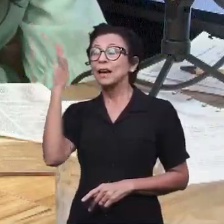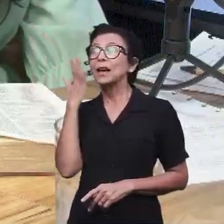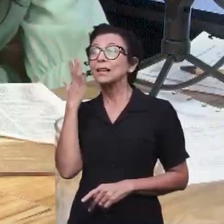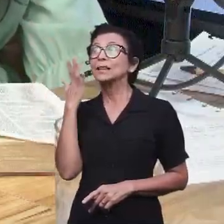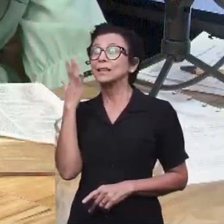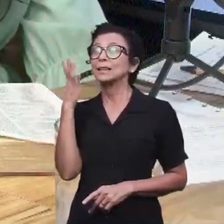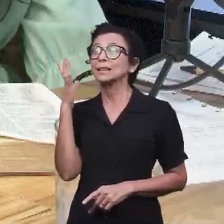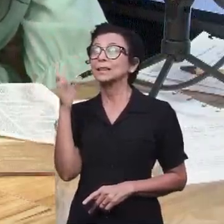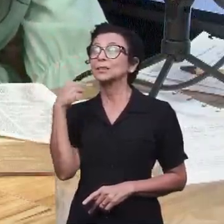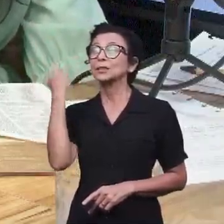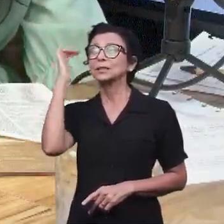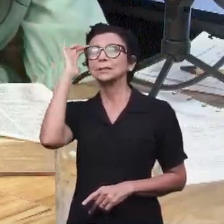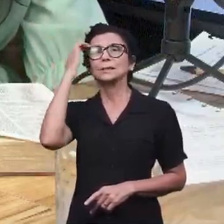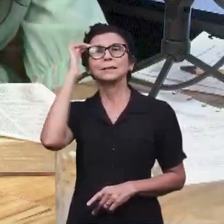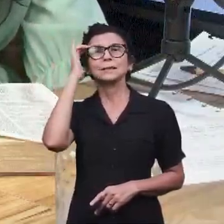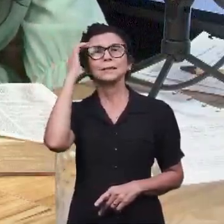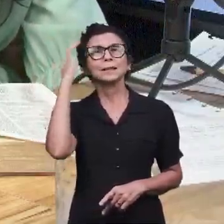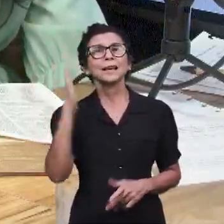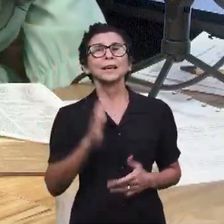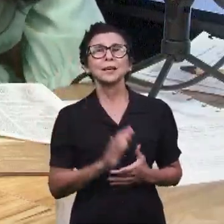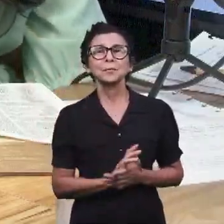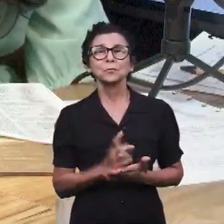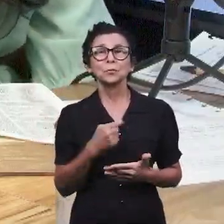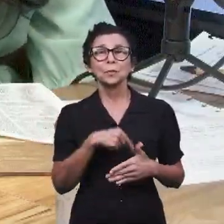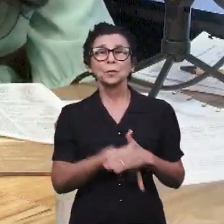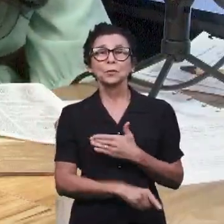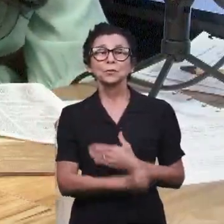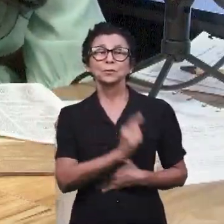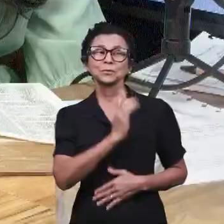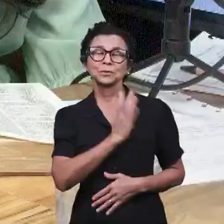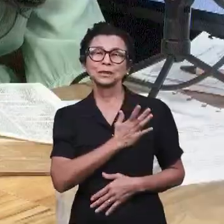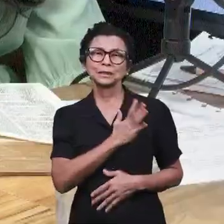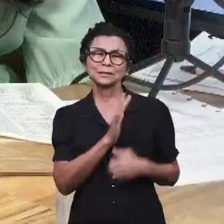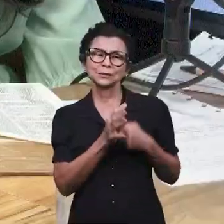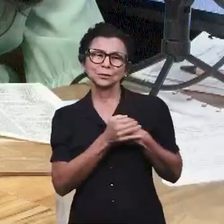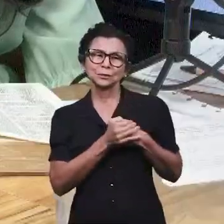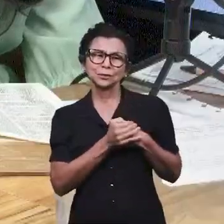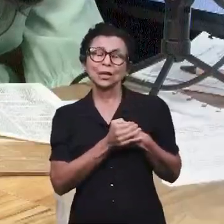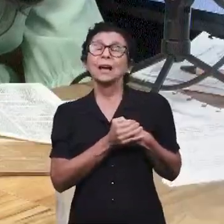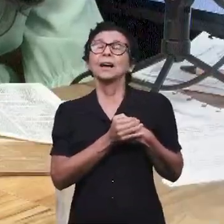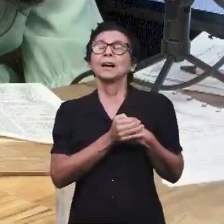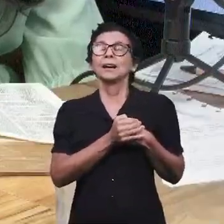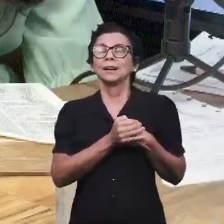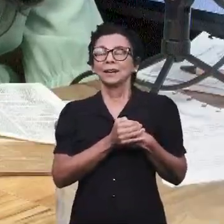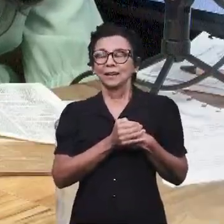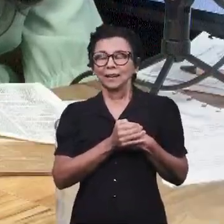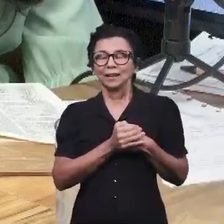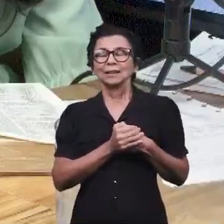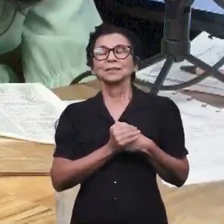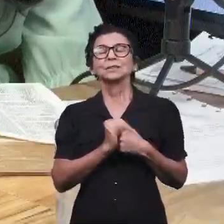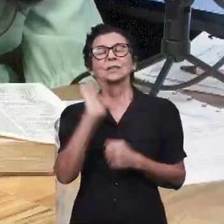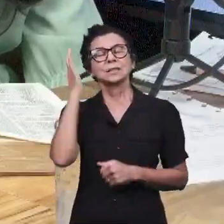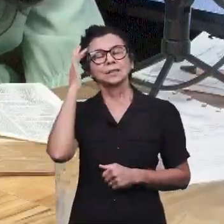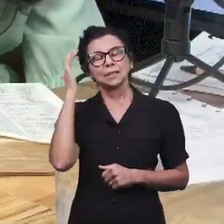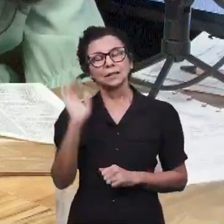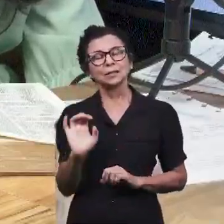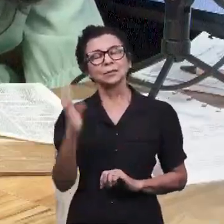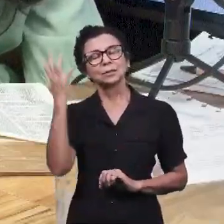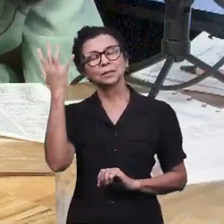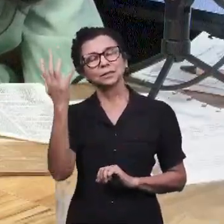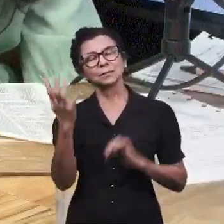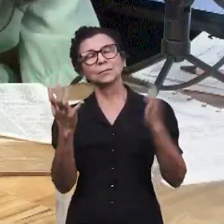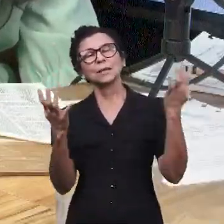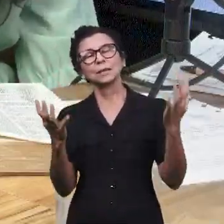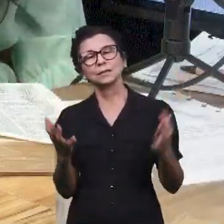nos revela aquilo que Ele tem, o profundo e o escondido do coração, e conseguimos entender aquilo que acontece à nossa volta. Ele nos revela também